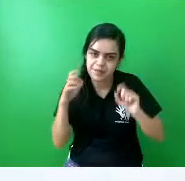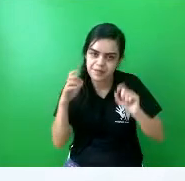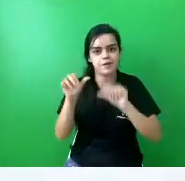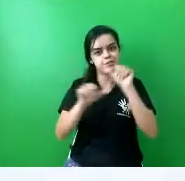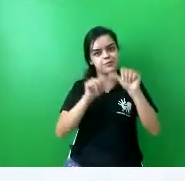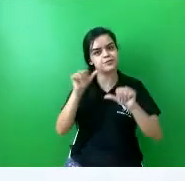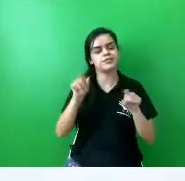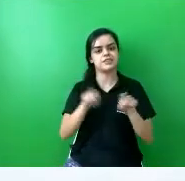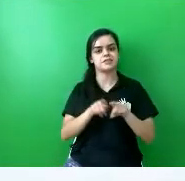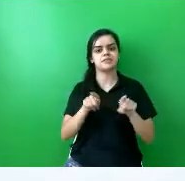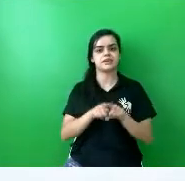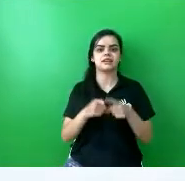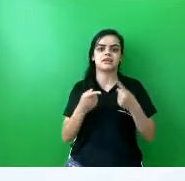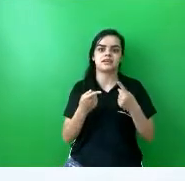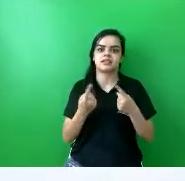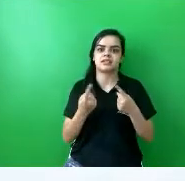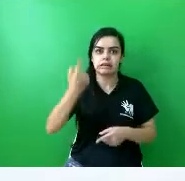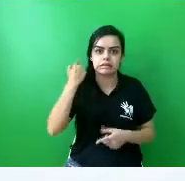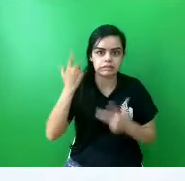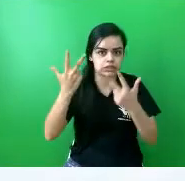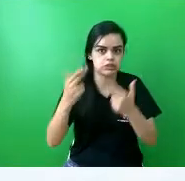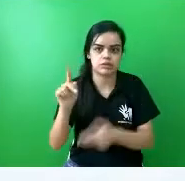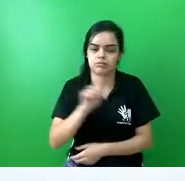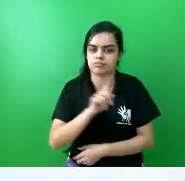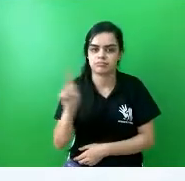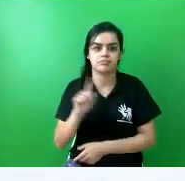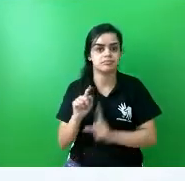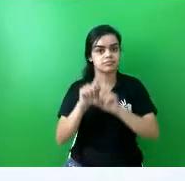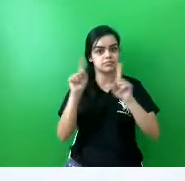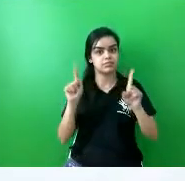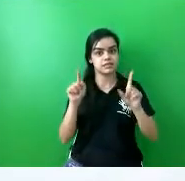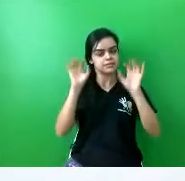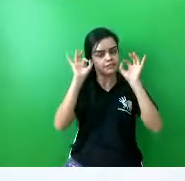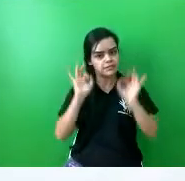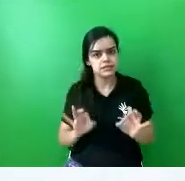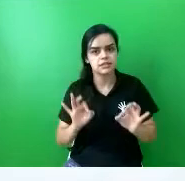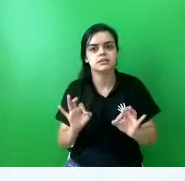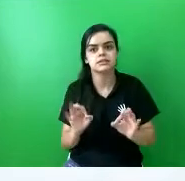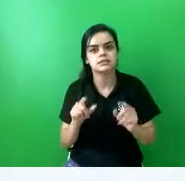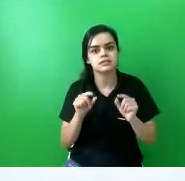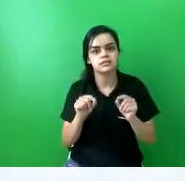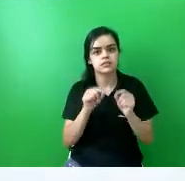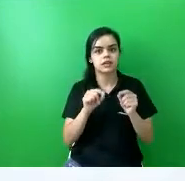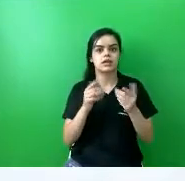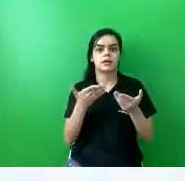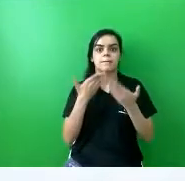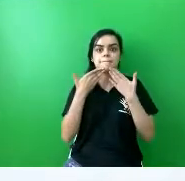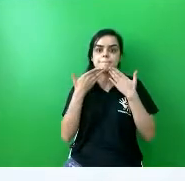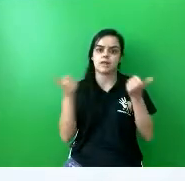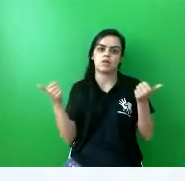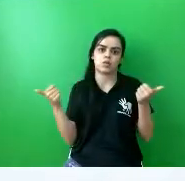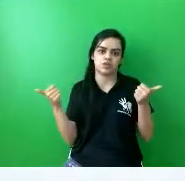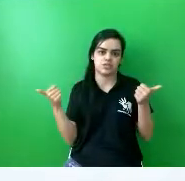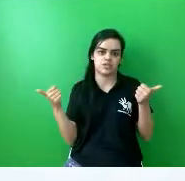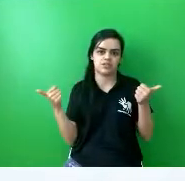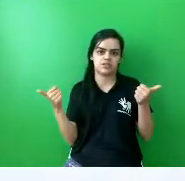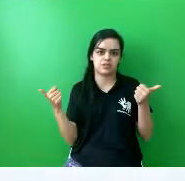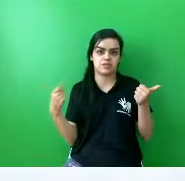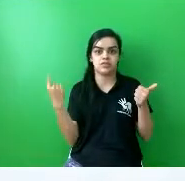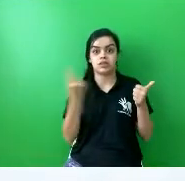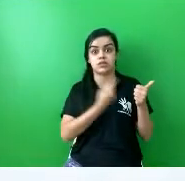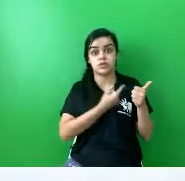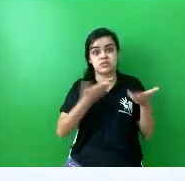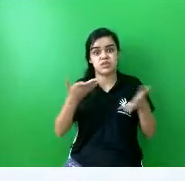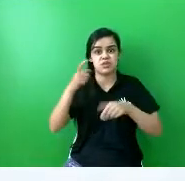mudanças, porque nada vai ser como antes, mas com certeza vai ser aí bem melhor do que nós estamos